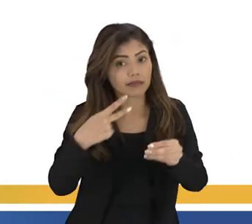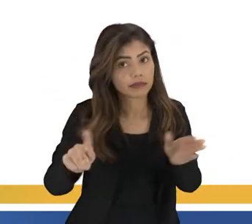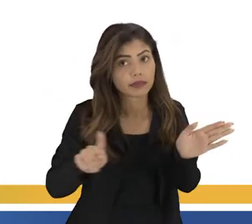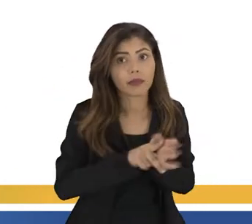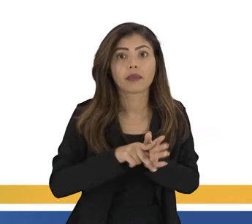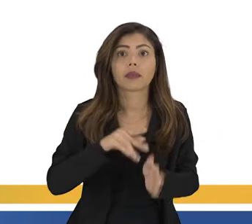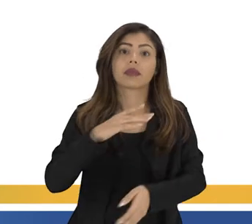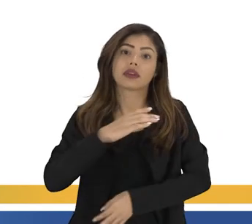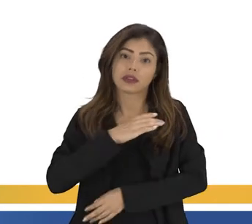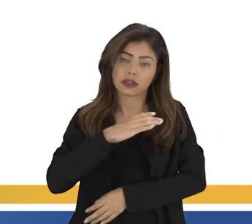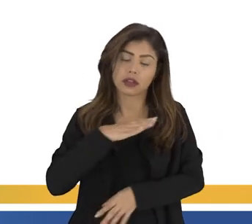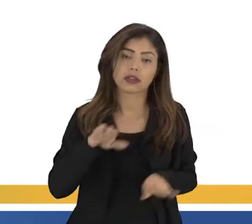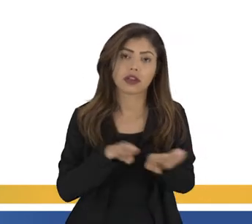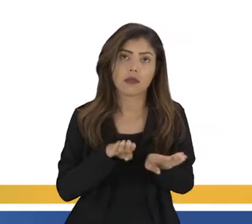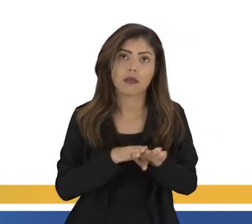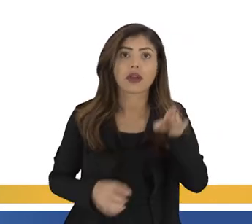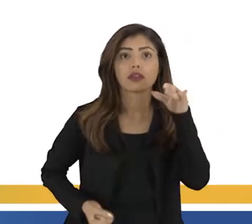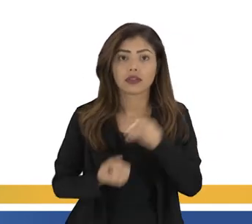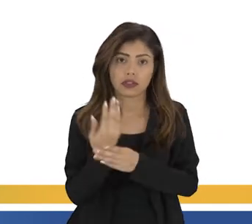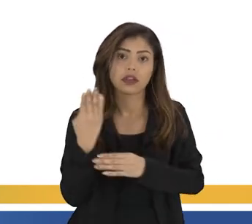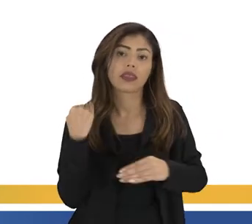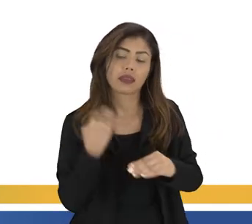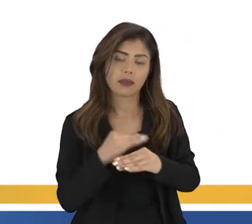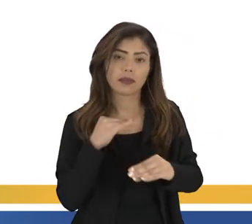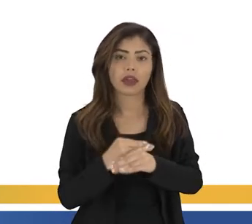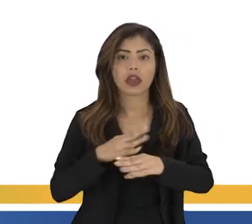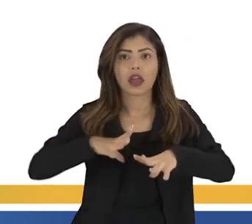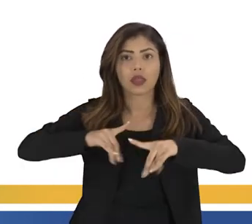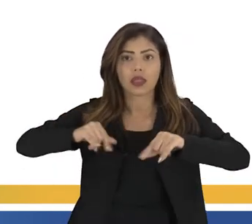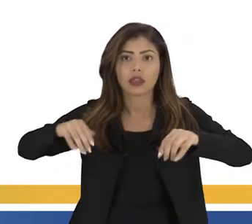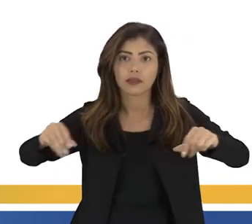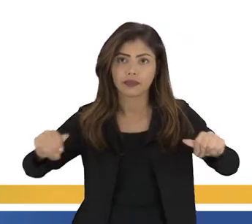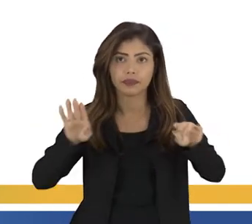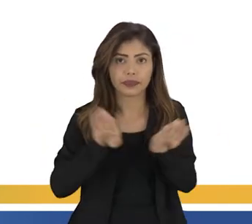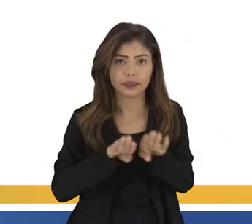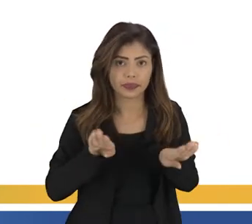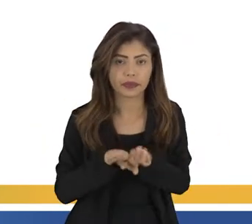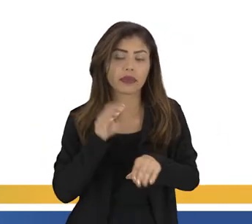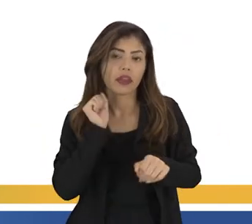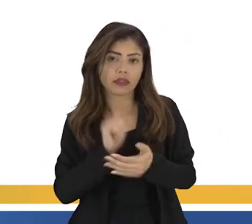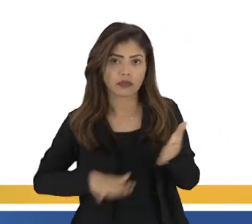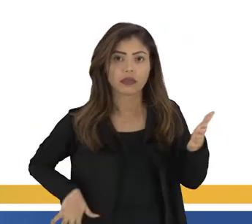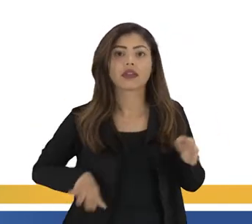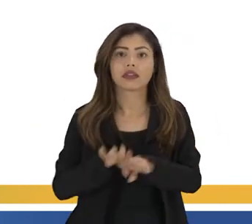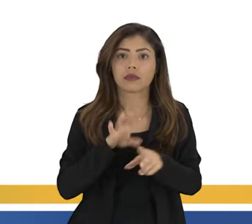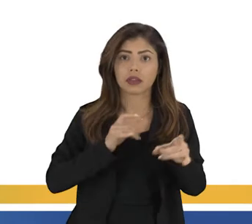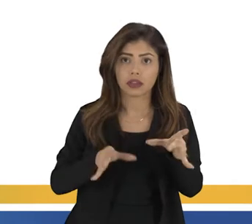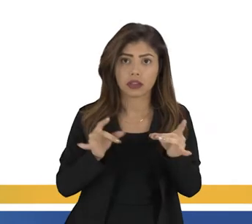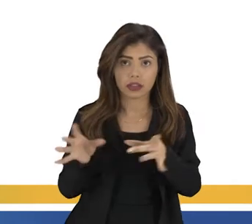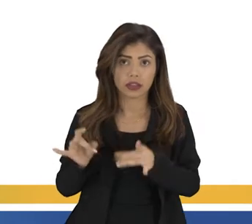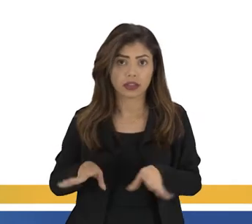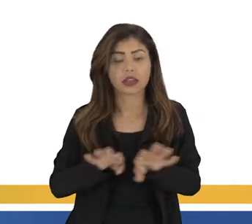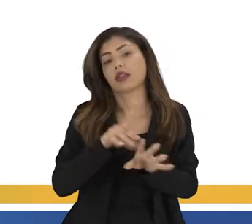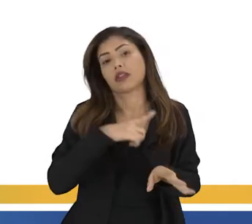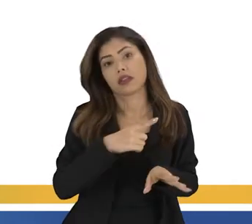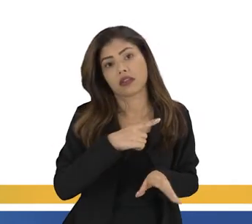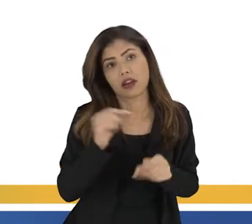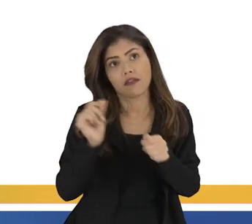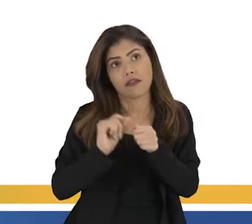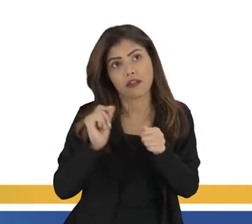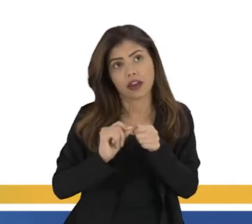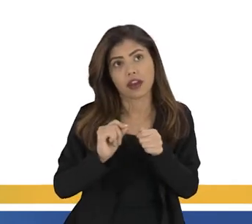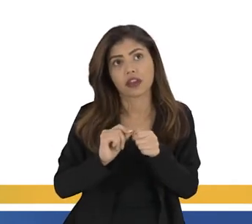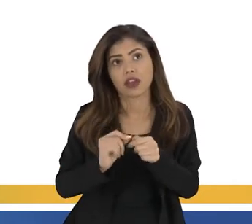esta cidade mas também existe aí o comércio terrestre né a atividade comercial que era feita